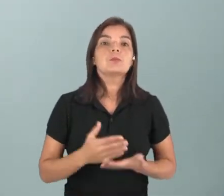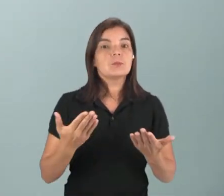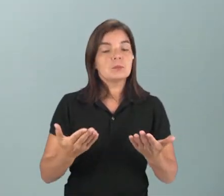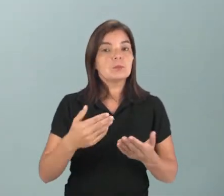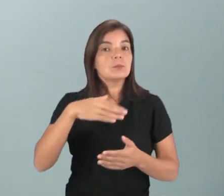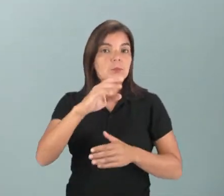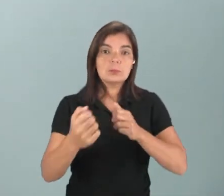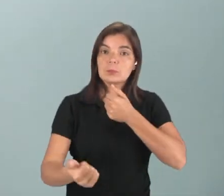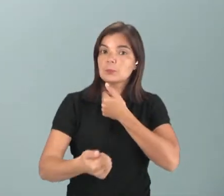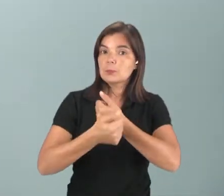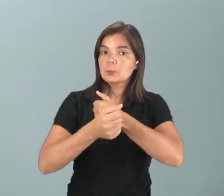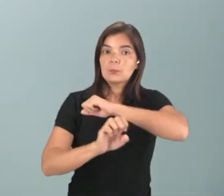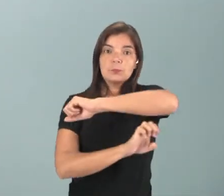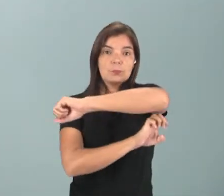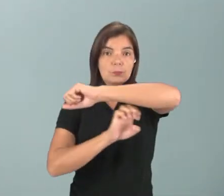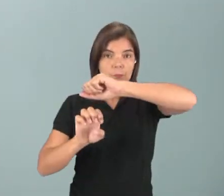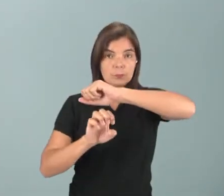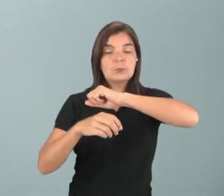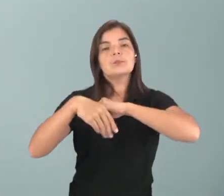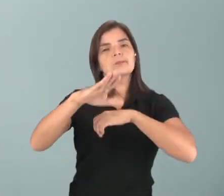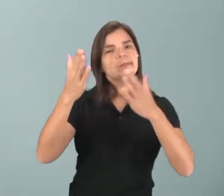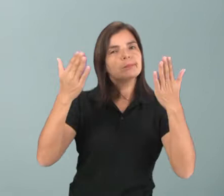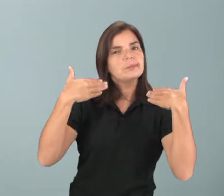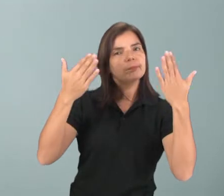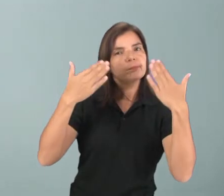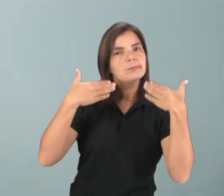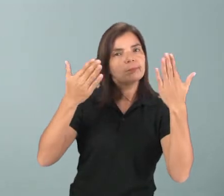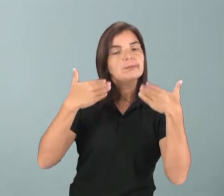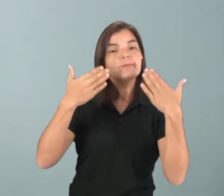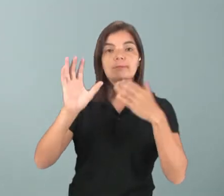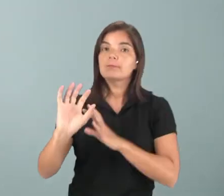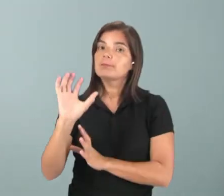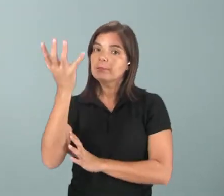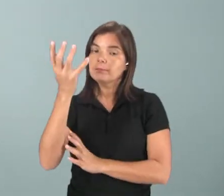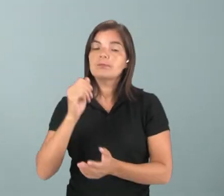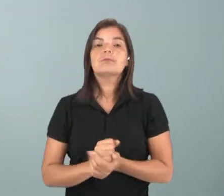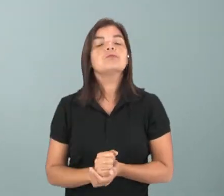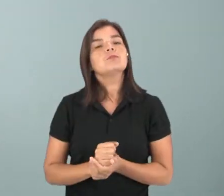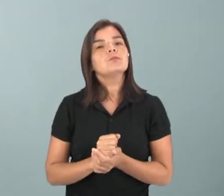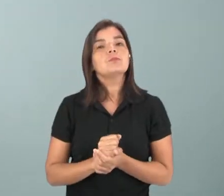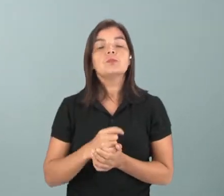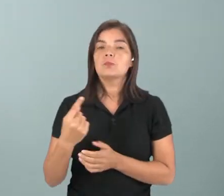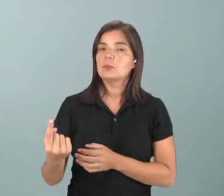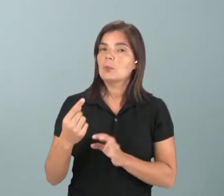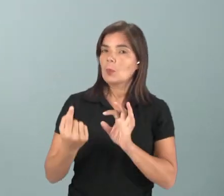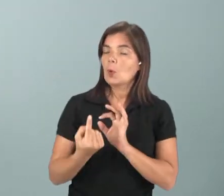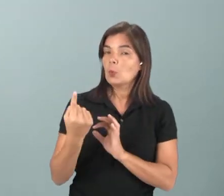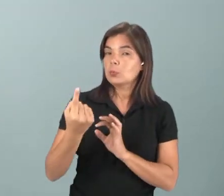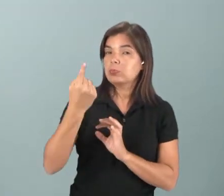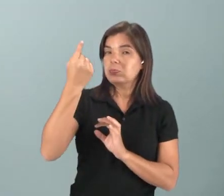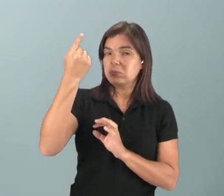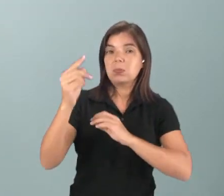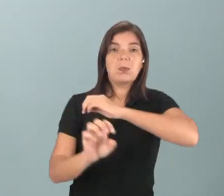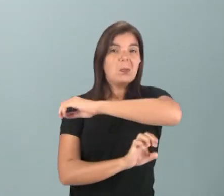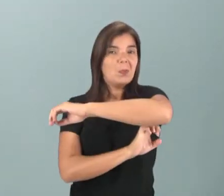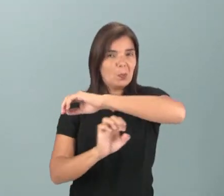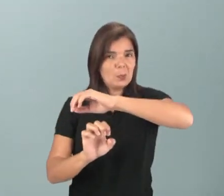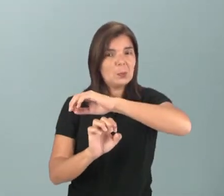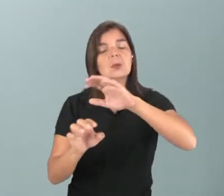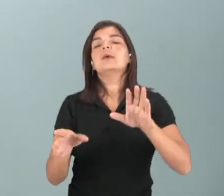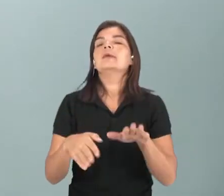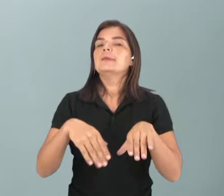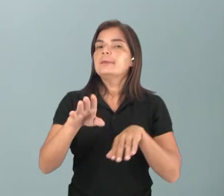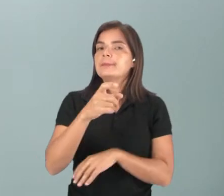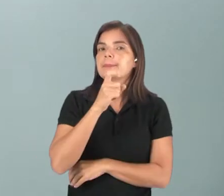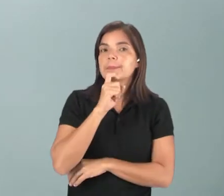Quanto mais próximo da linha do Equador, mais quente é o clima daquela região. Quanto mais distante da linha do Equador em direção aos